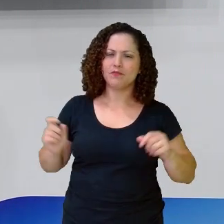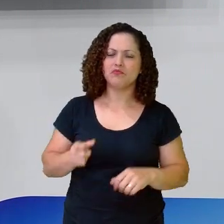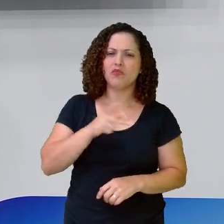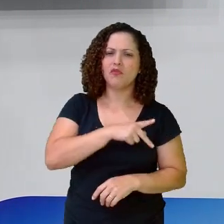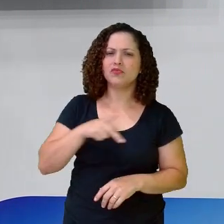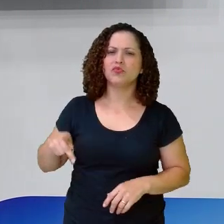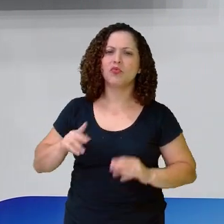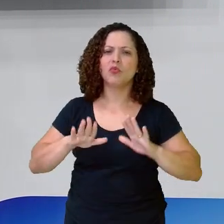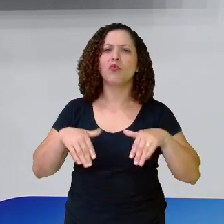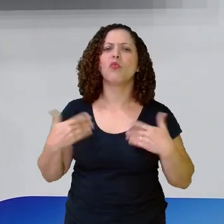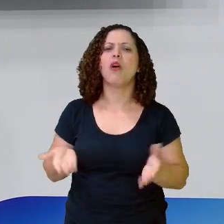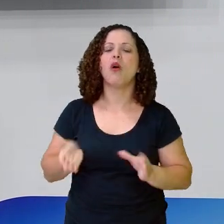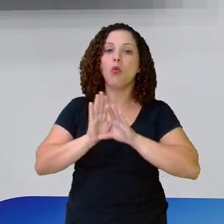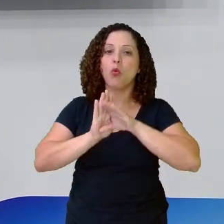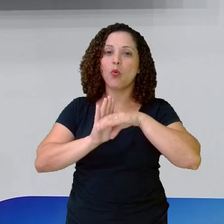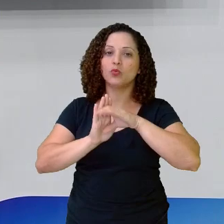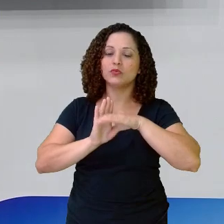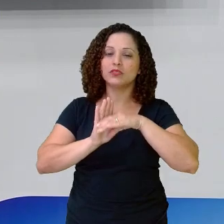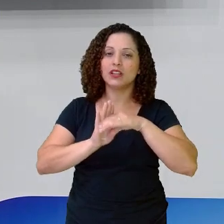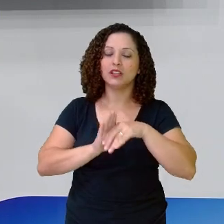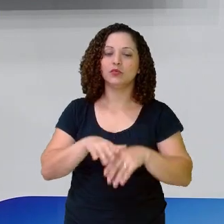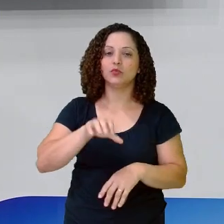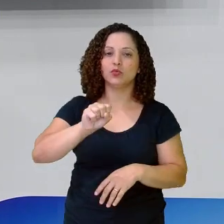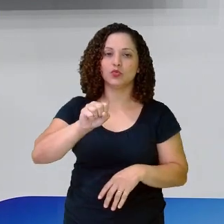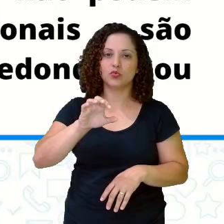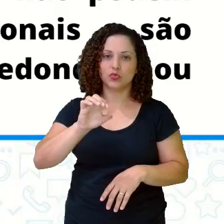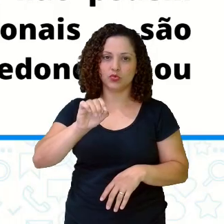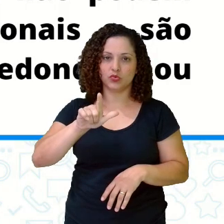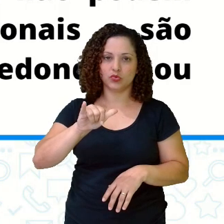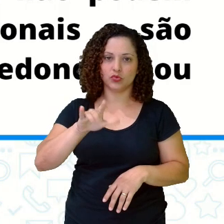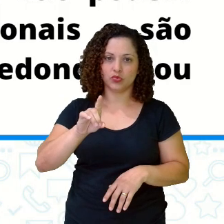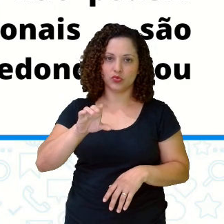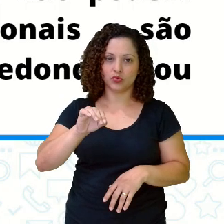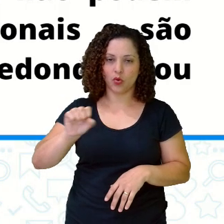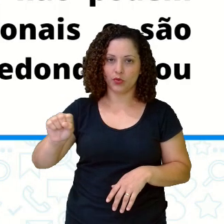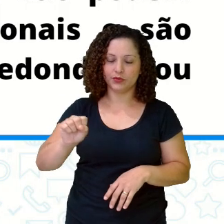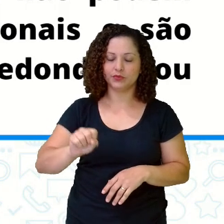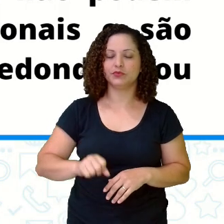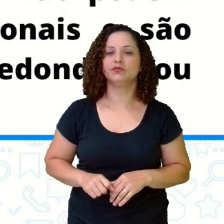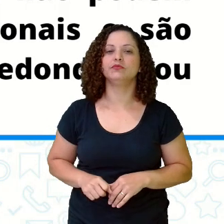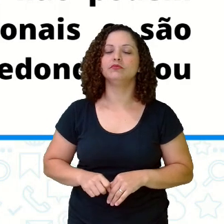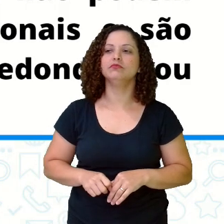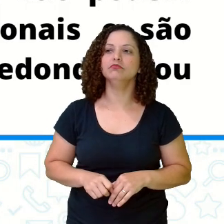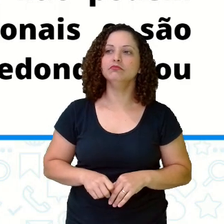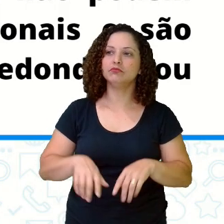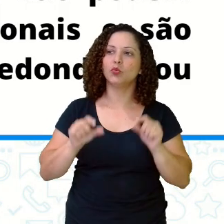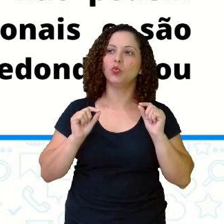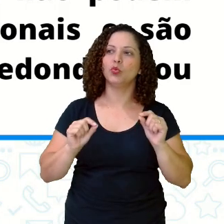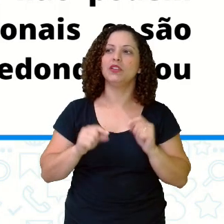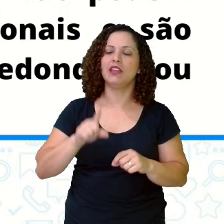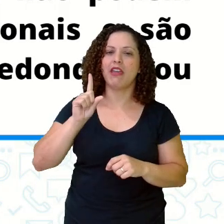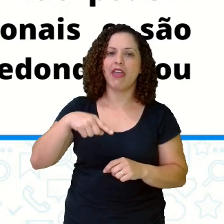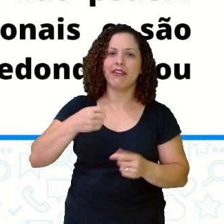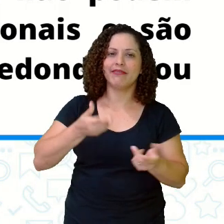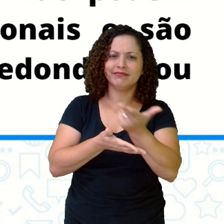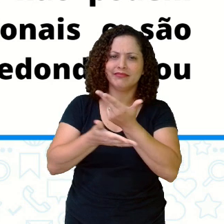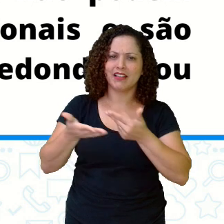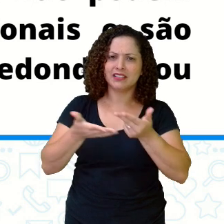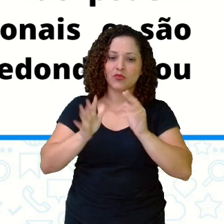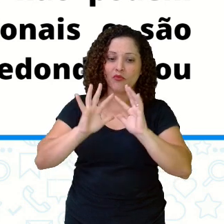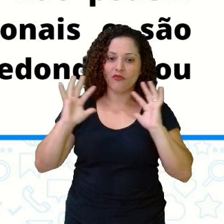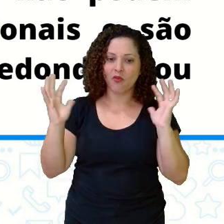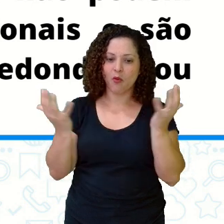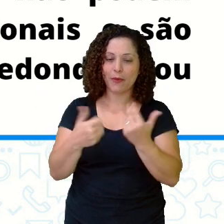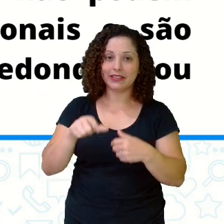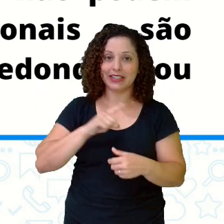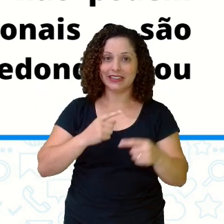qual é o conceito de sólido geométrico? Os sólidos geométricos são figuras geométricas que possuem